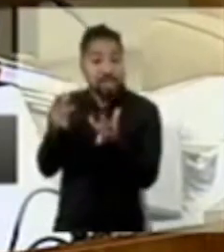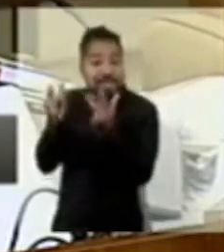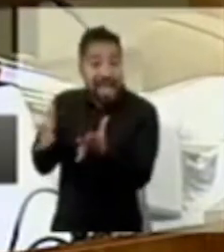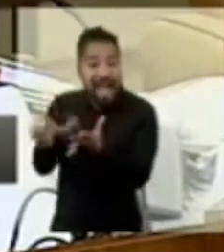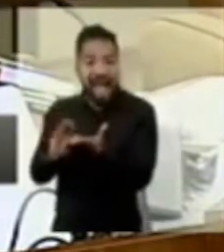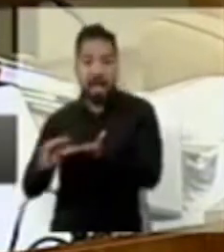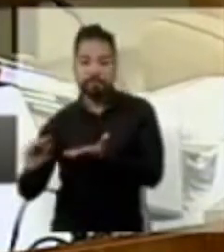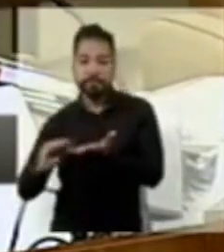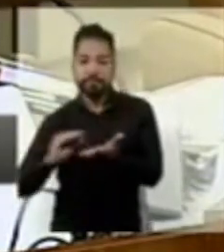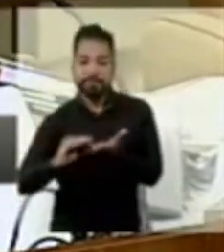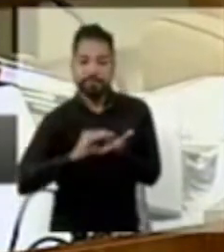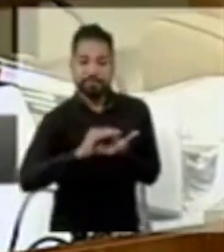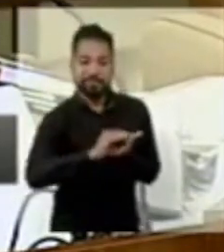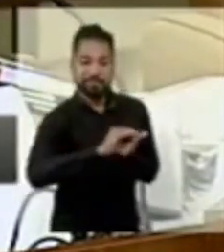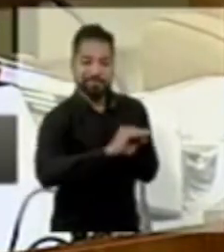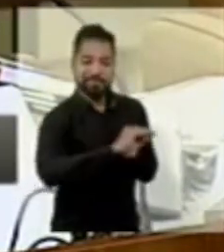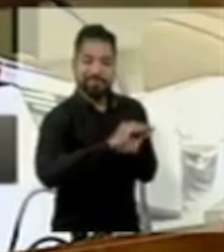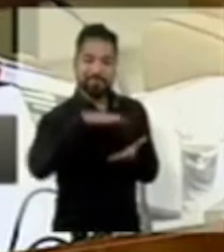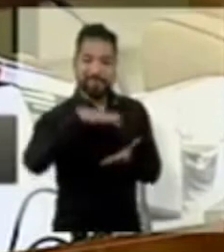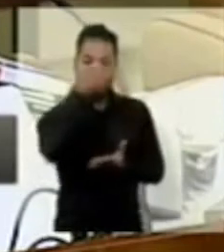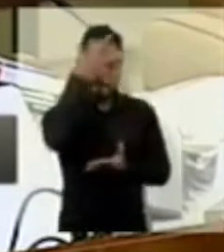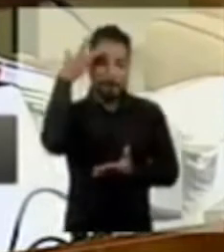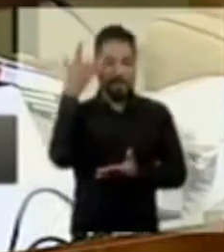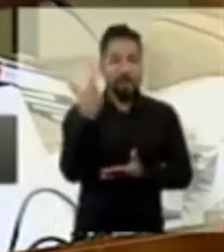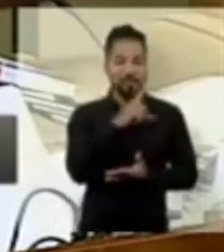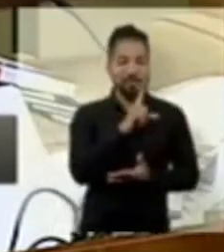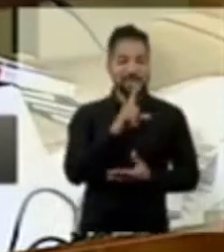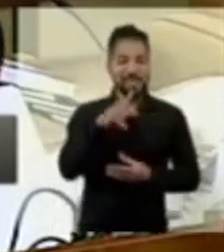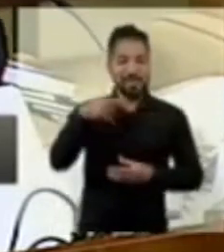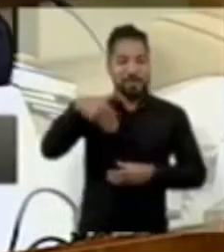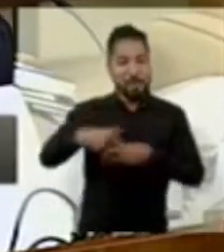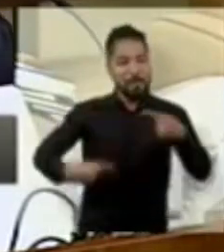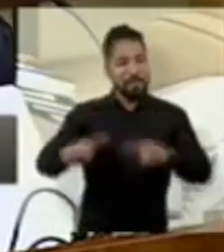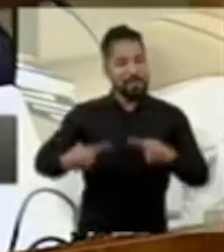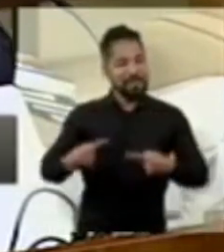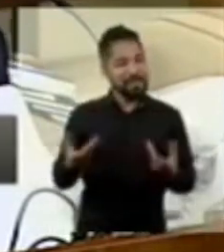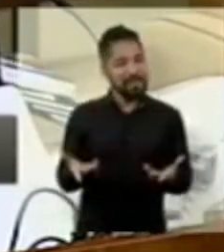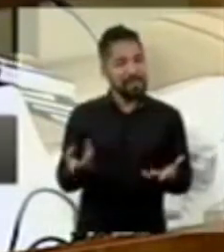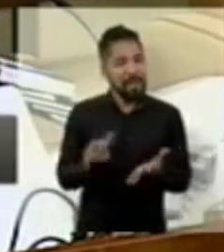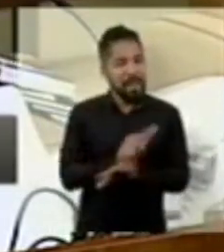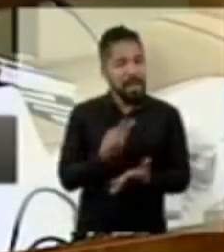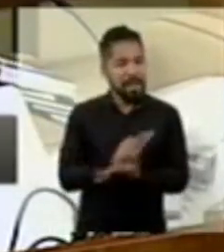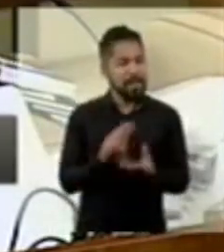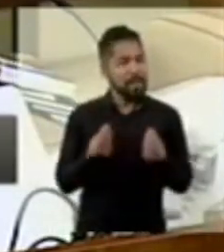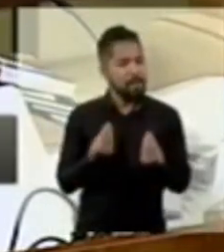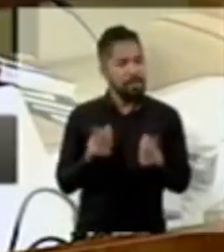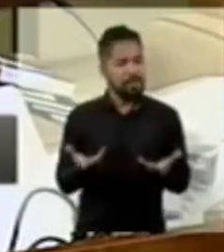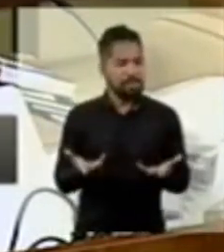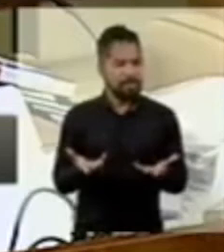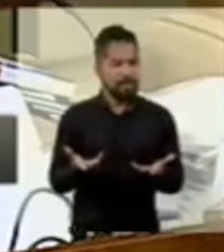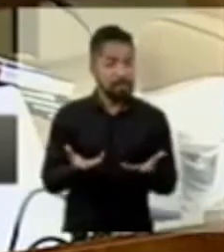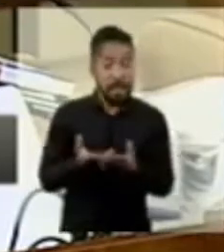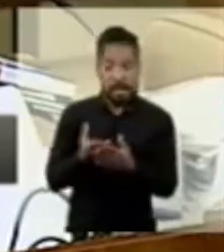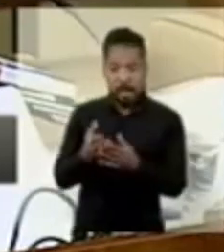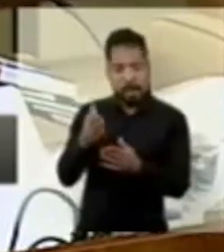é distribuído para o agente político e os seus correligionários esse não foi um esquema que se desvendou um esquema